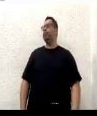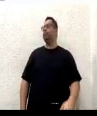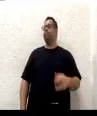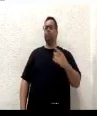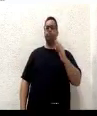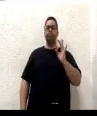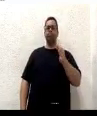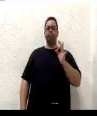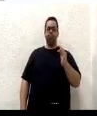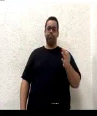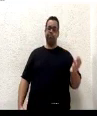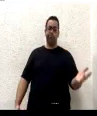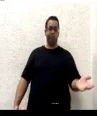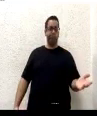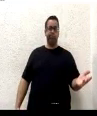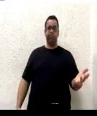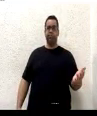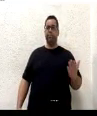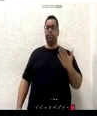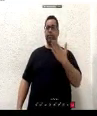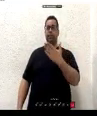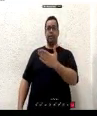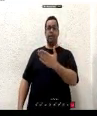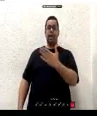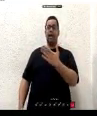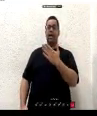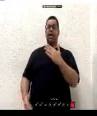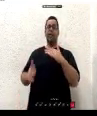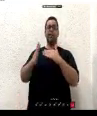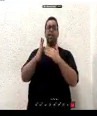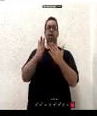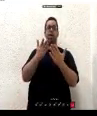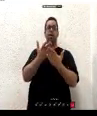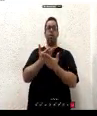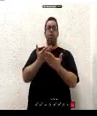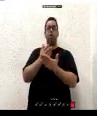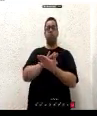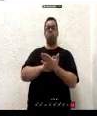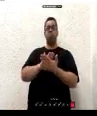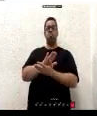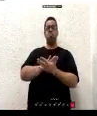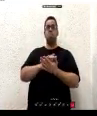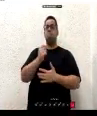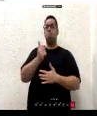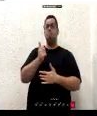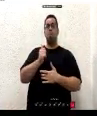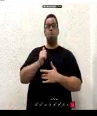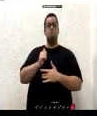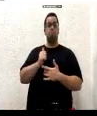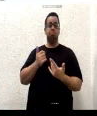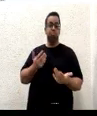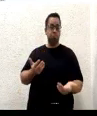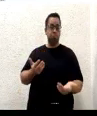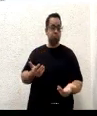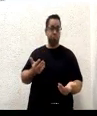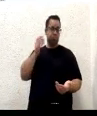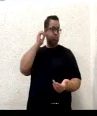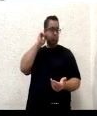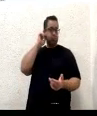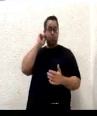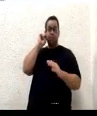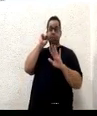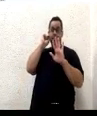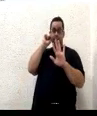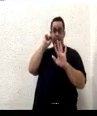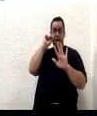se moveram em quase nada. Mas uma coisa aconteceu. Eles estão fazendo